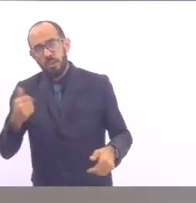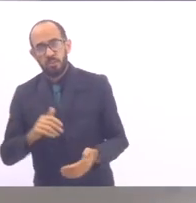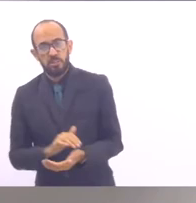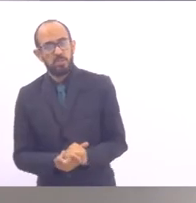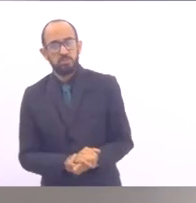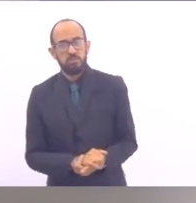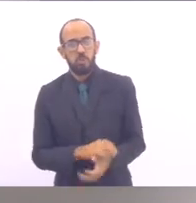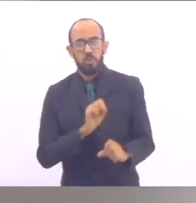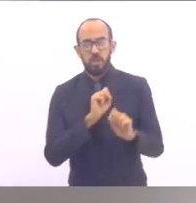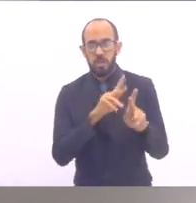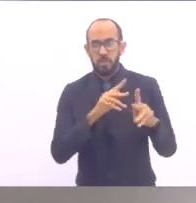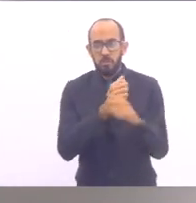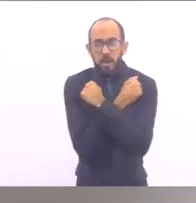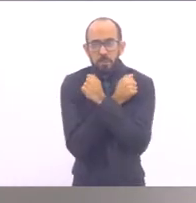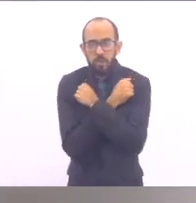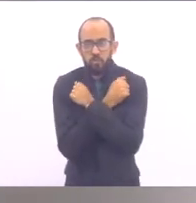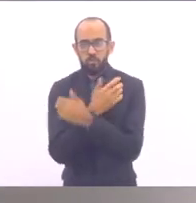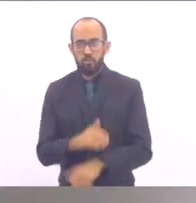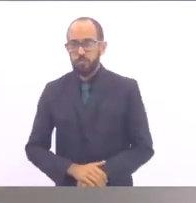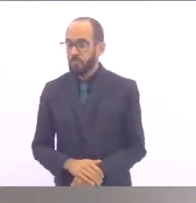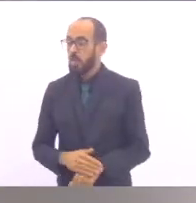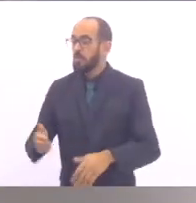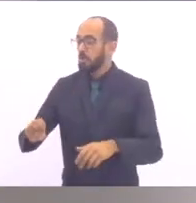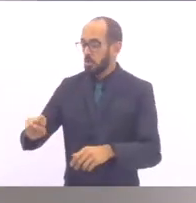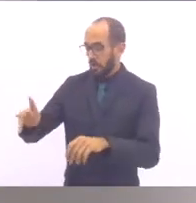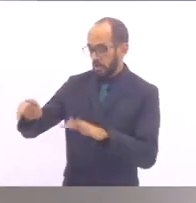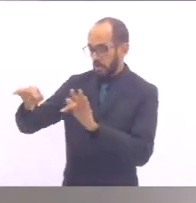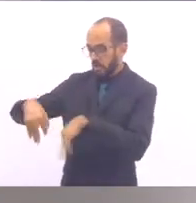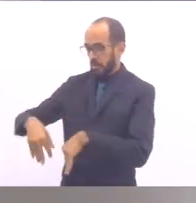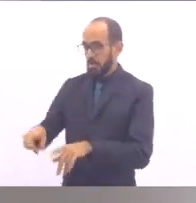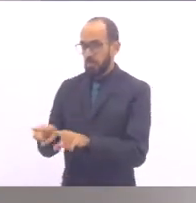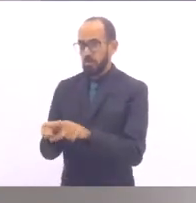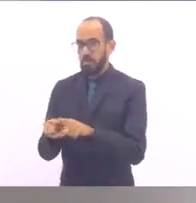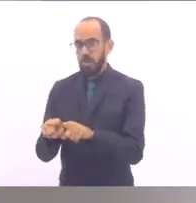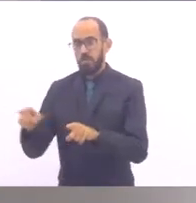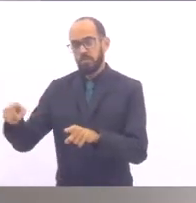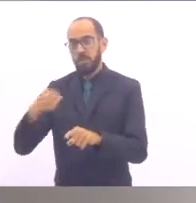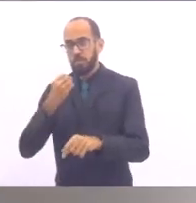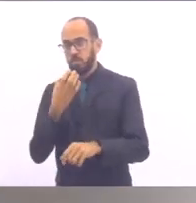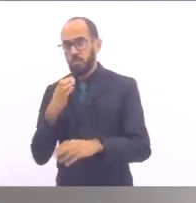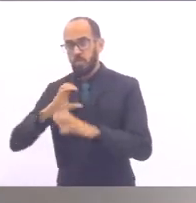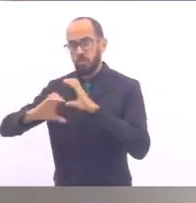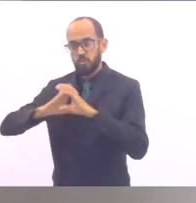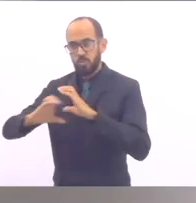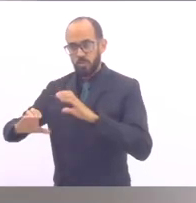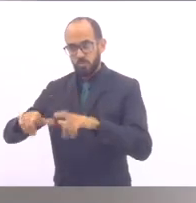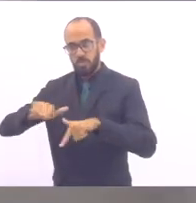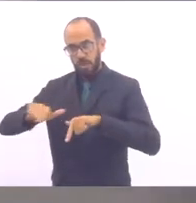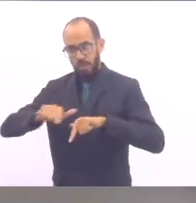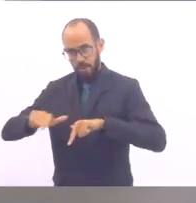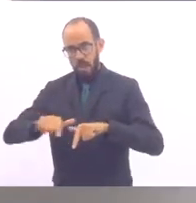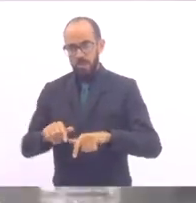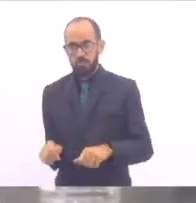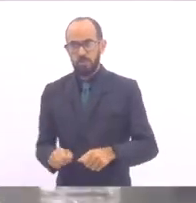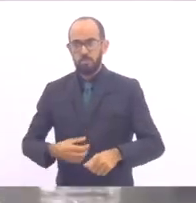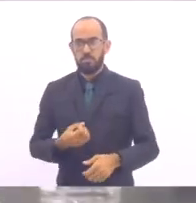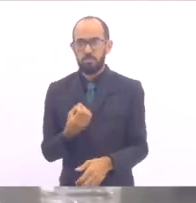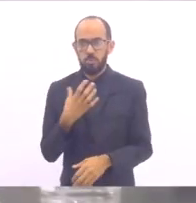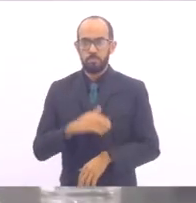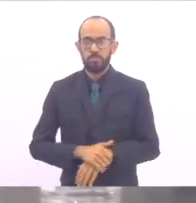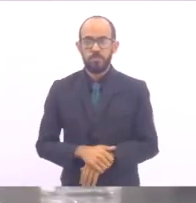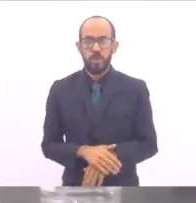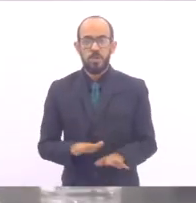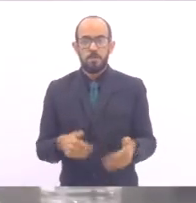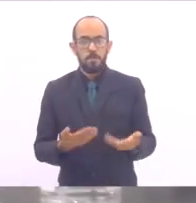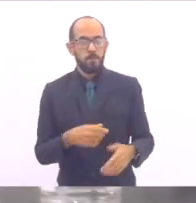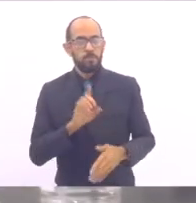abraço. Te agradeço. E todo mundo depois aí, que você é bom de diálogo e trabalha muito também.